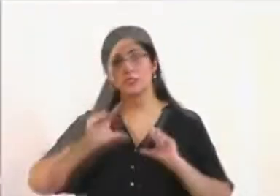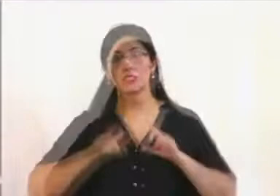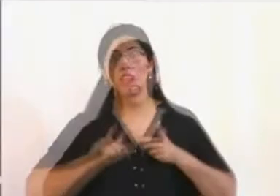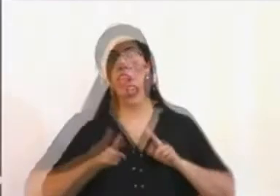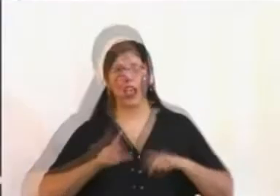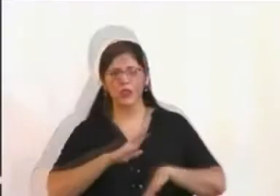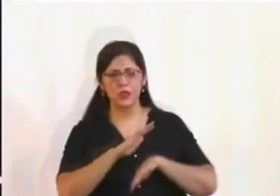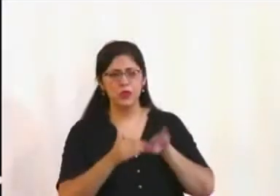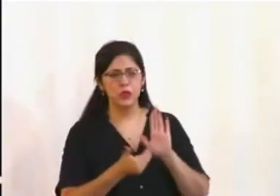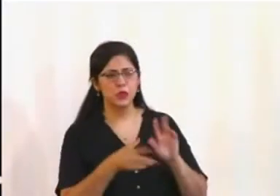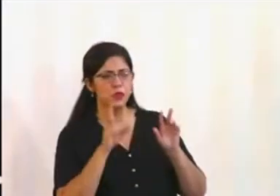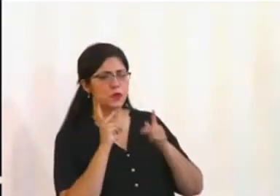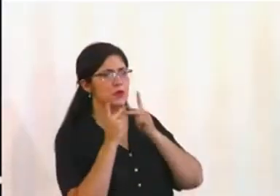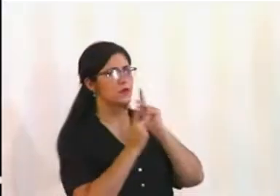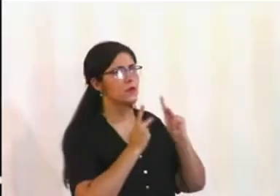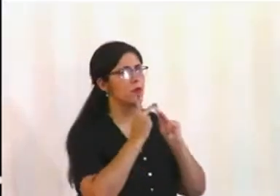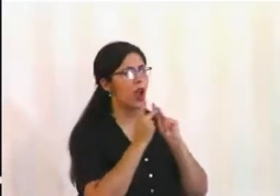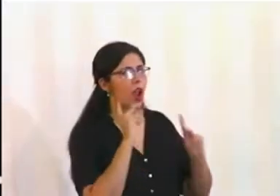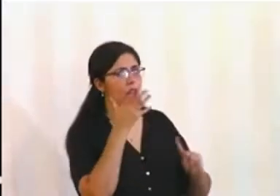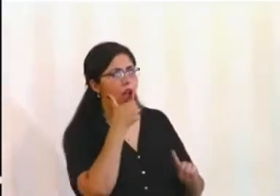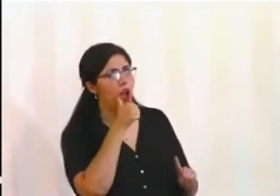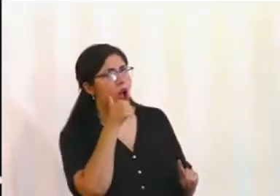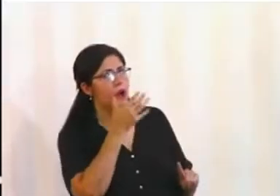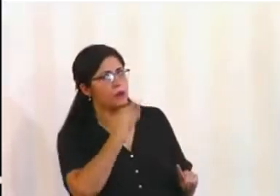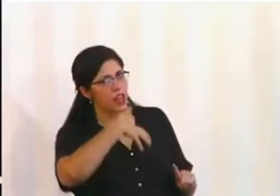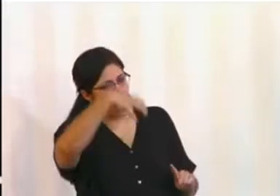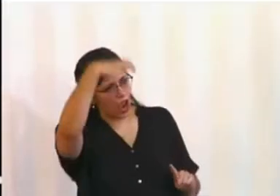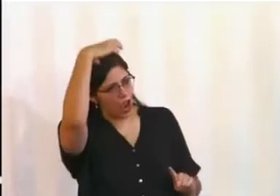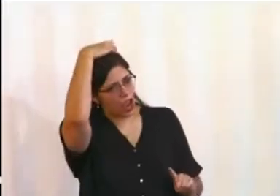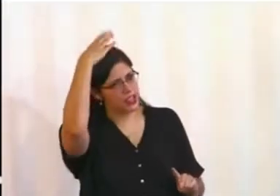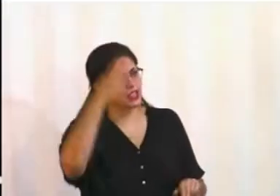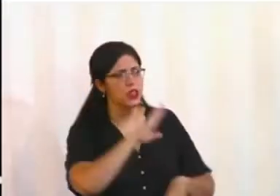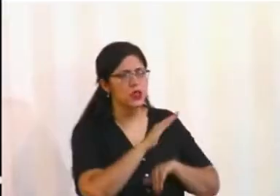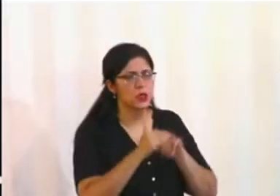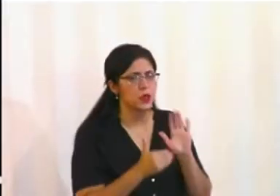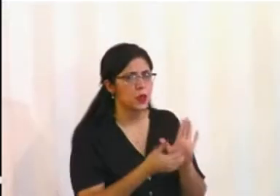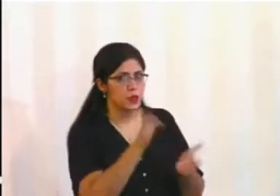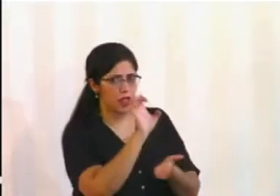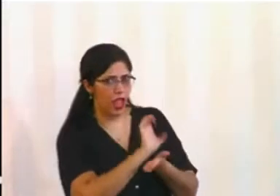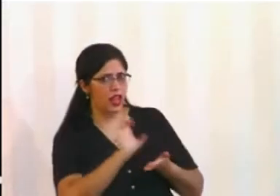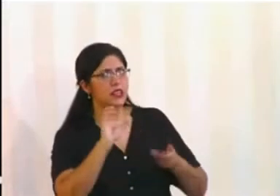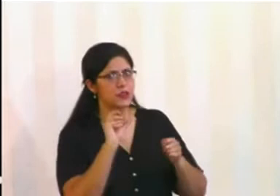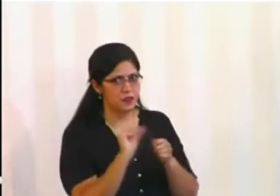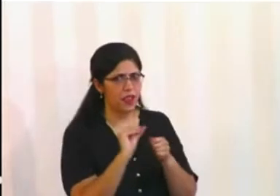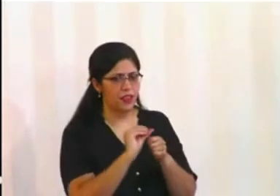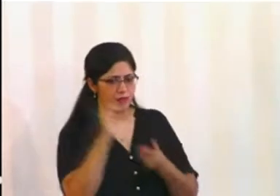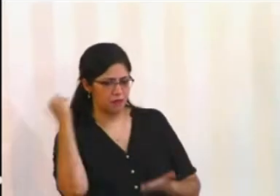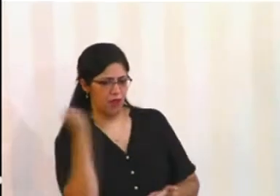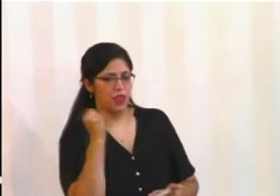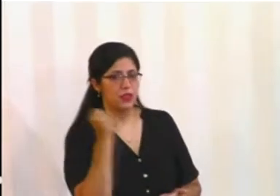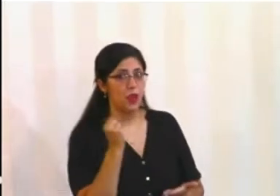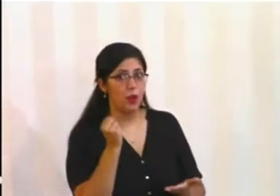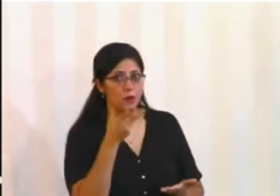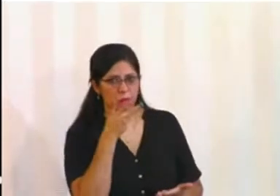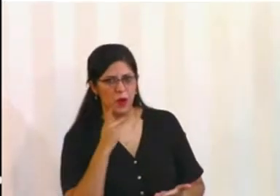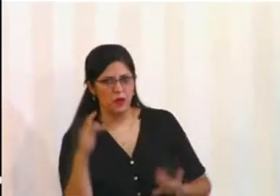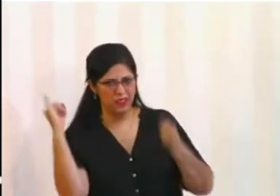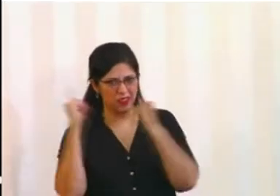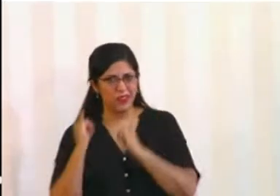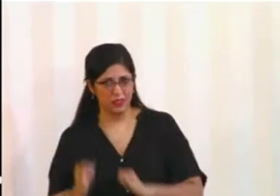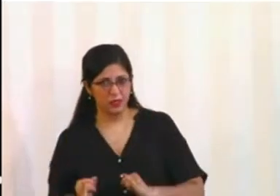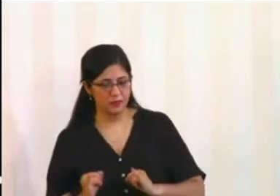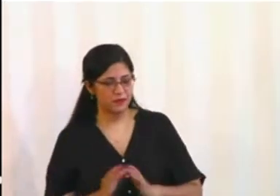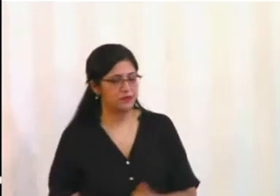quanto Elias havia feito, e como matara todos os profetas à espada. Então Jezabel mandou